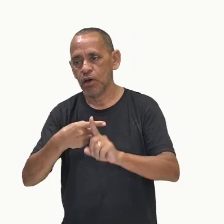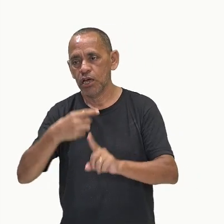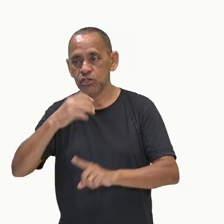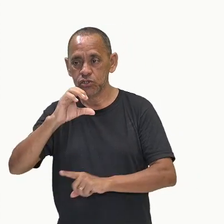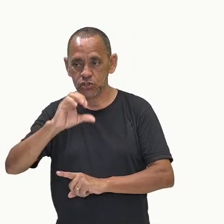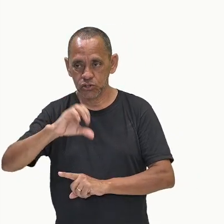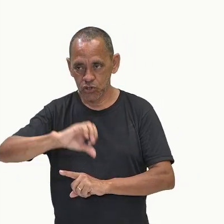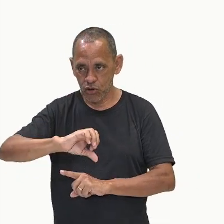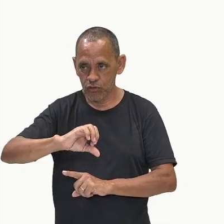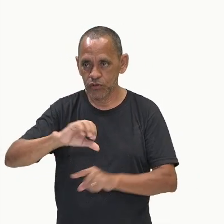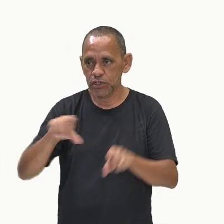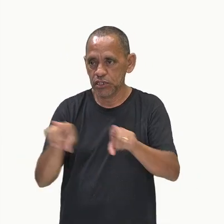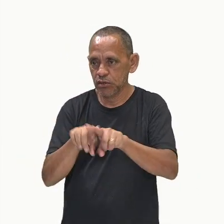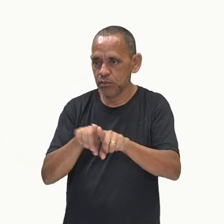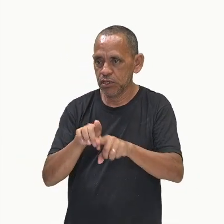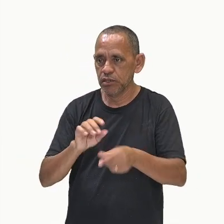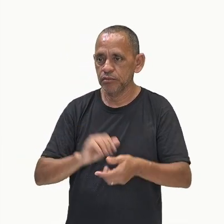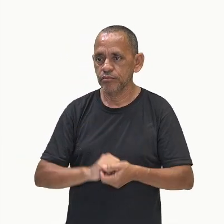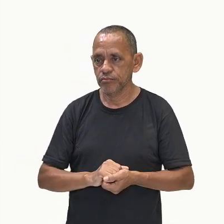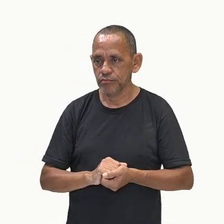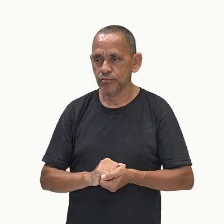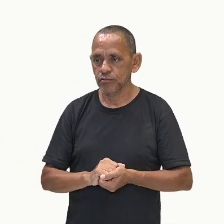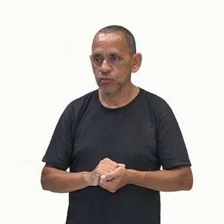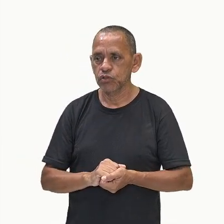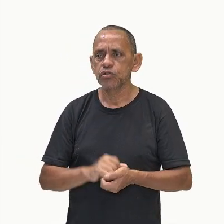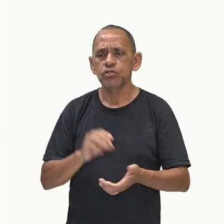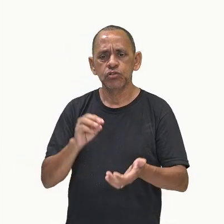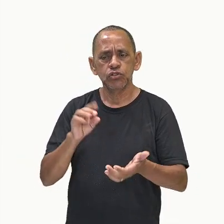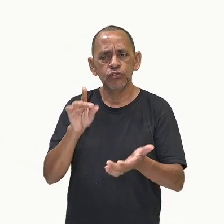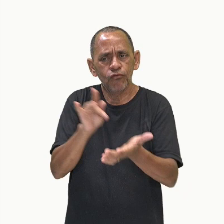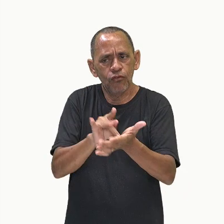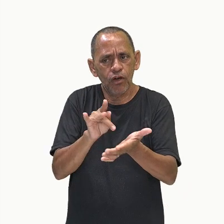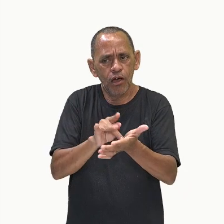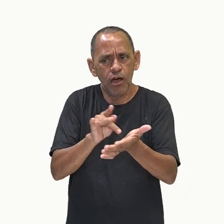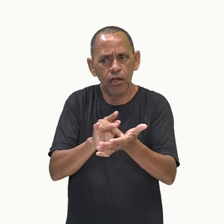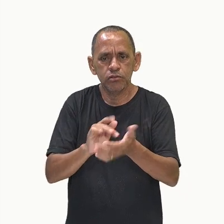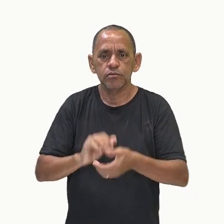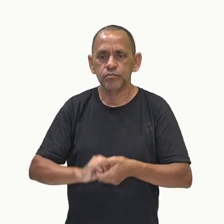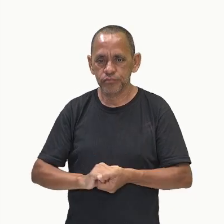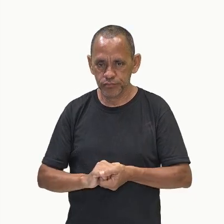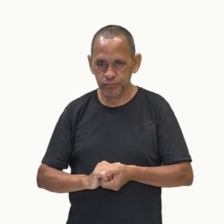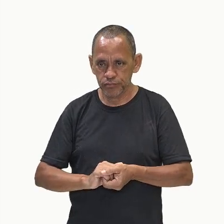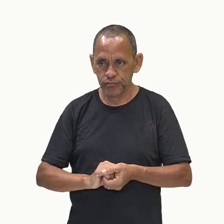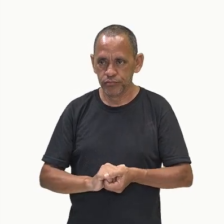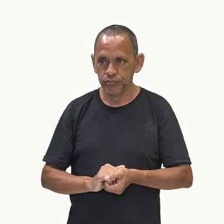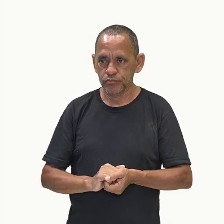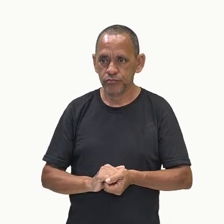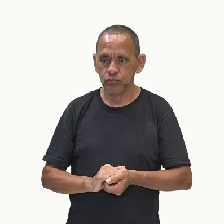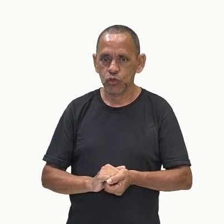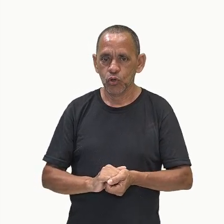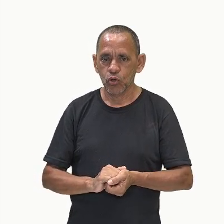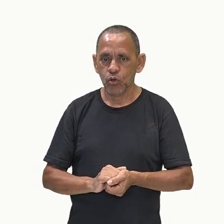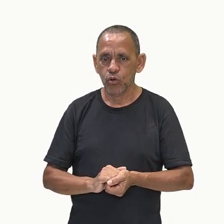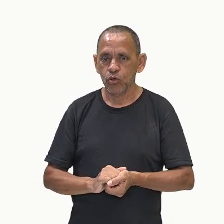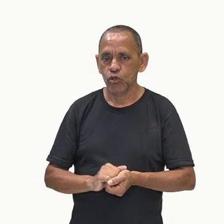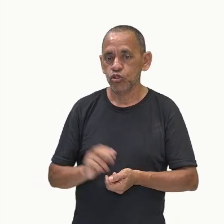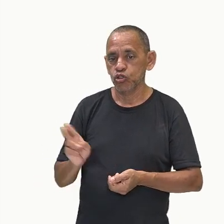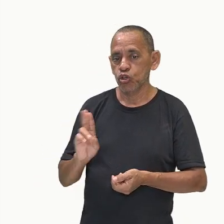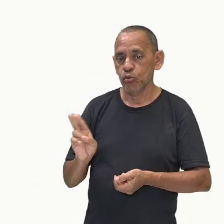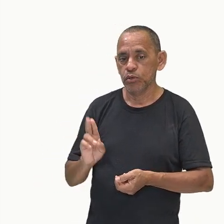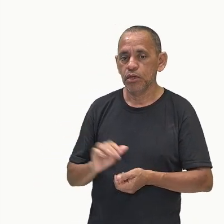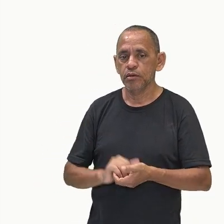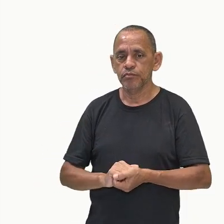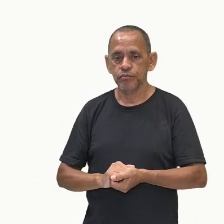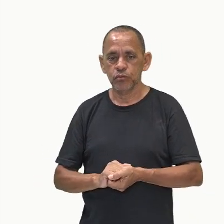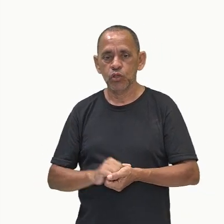que 36, ou seja, 36 é maior que 18, ou seja, quando isso daqui ocorre, ele é classificado